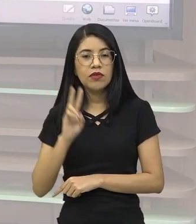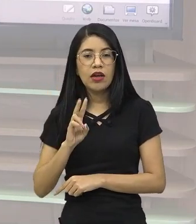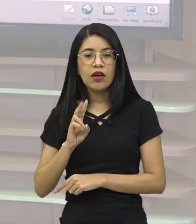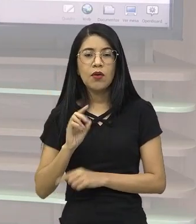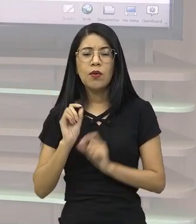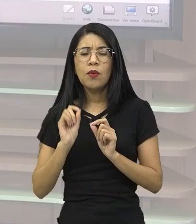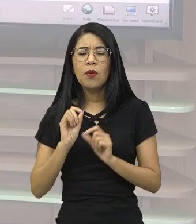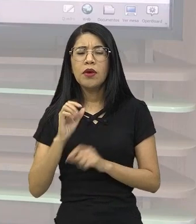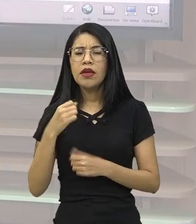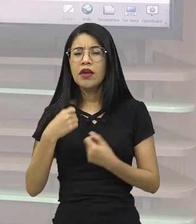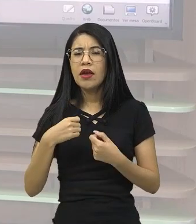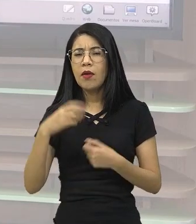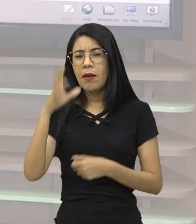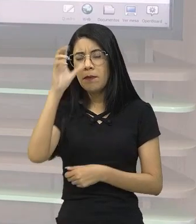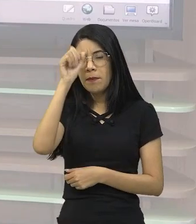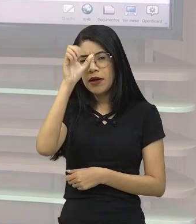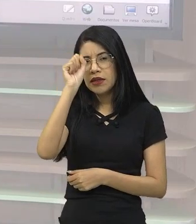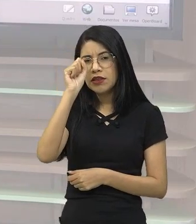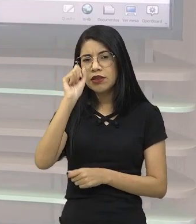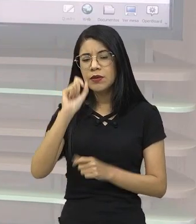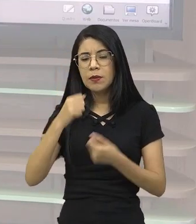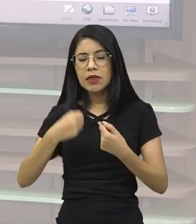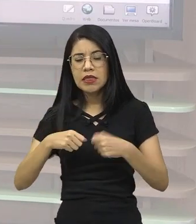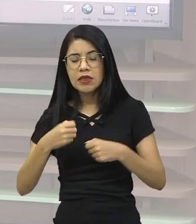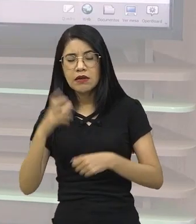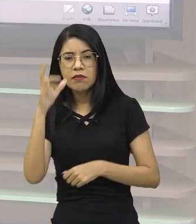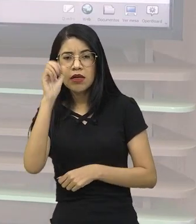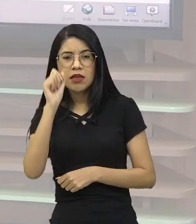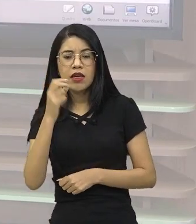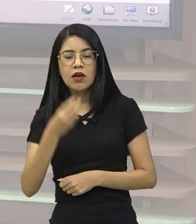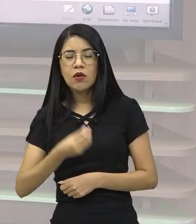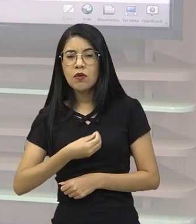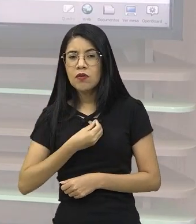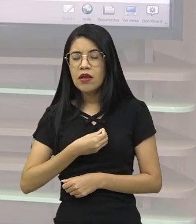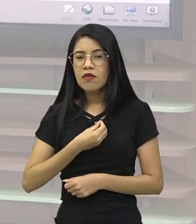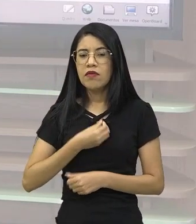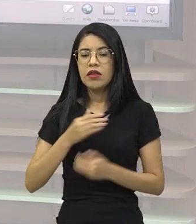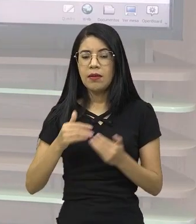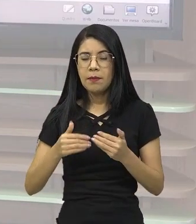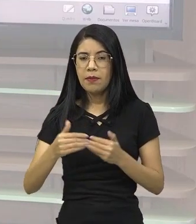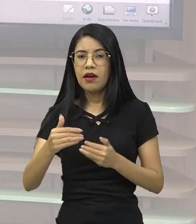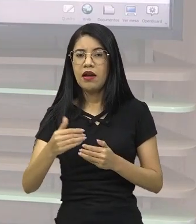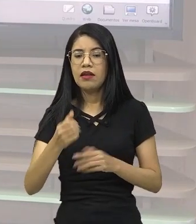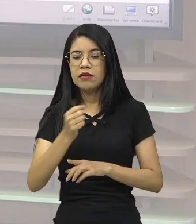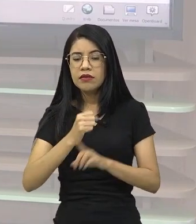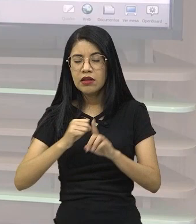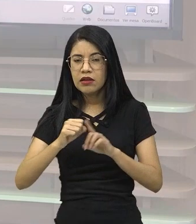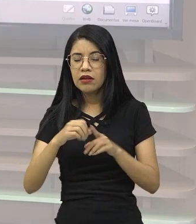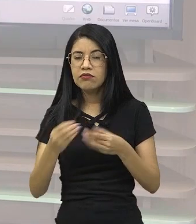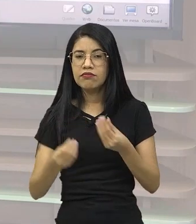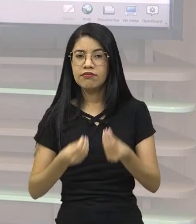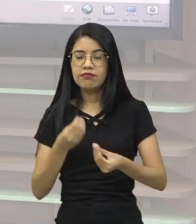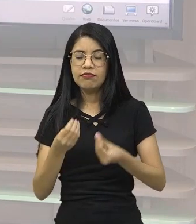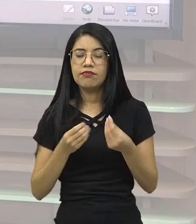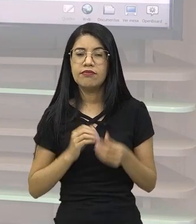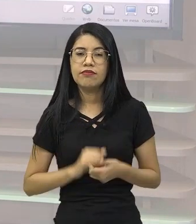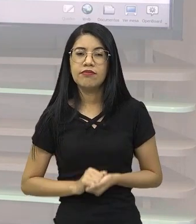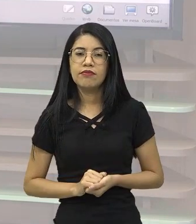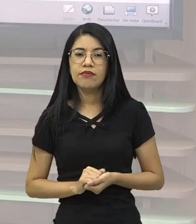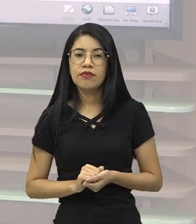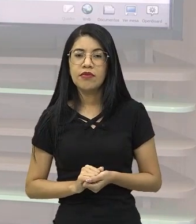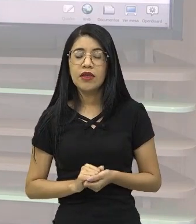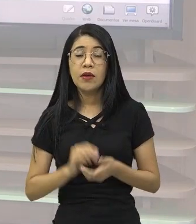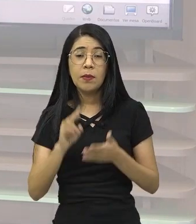eu devo aprender, que eu devo aplicar na minha vida cotidiana em sociedade. Vamos ler agora